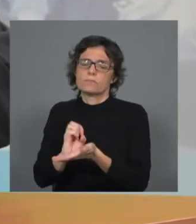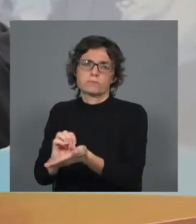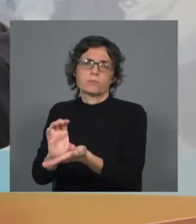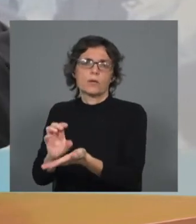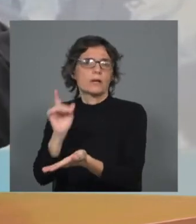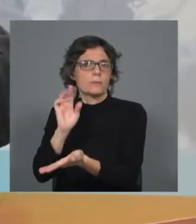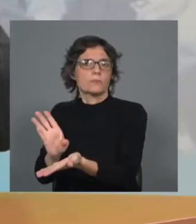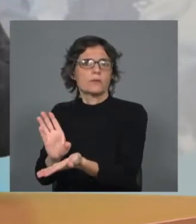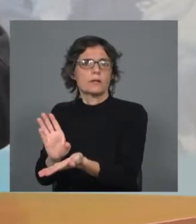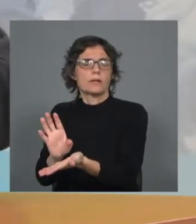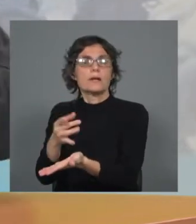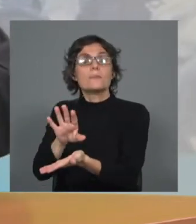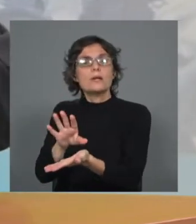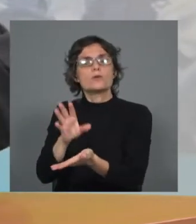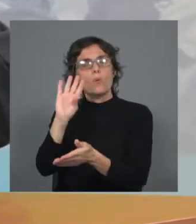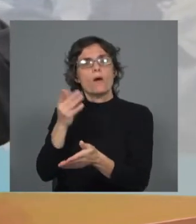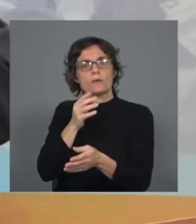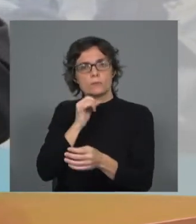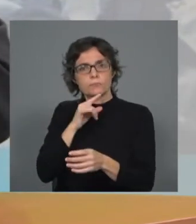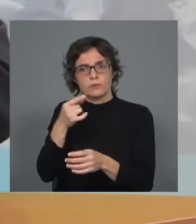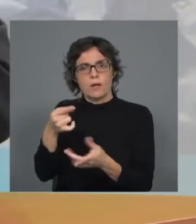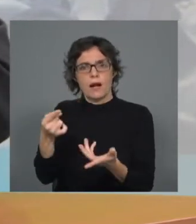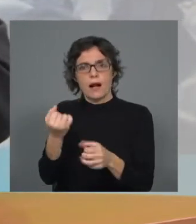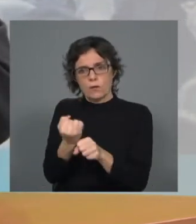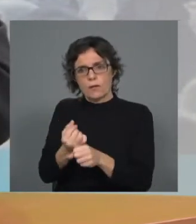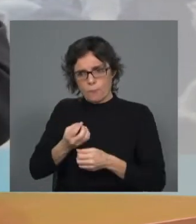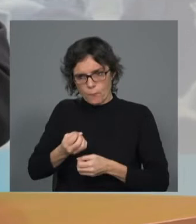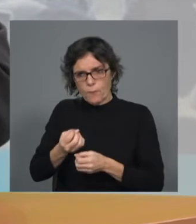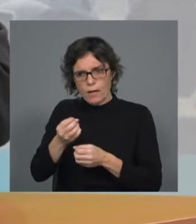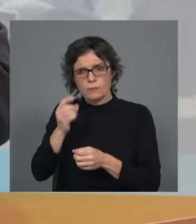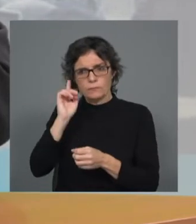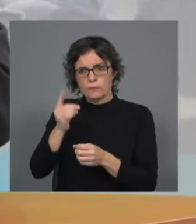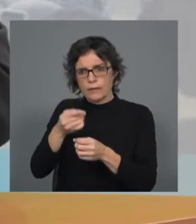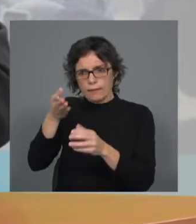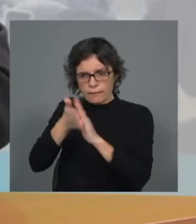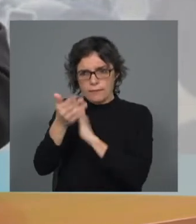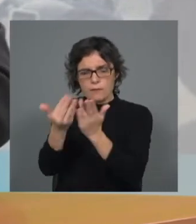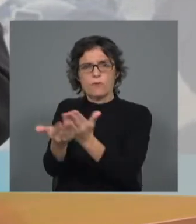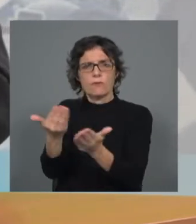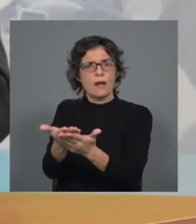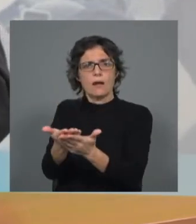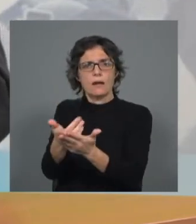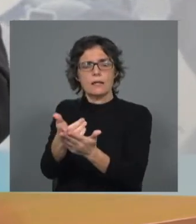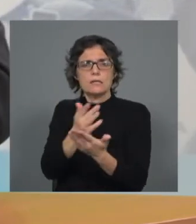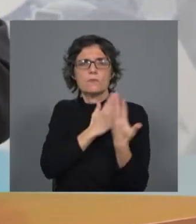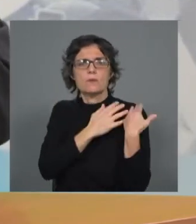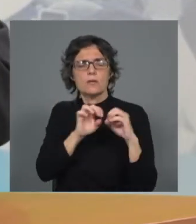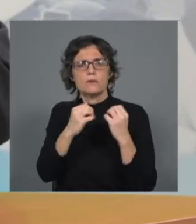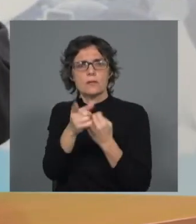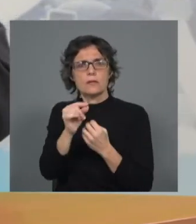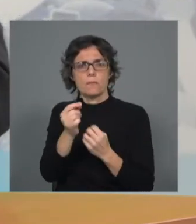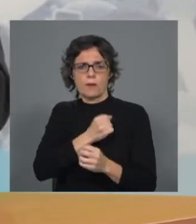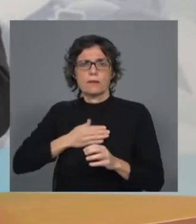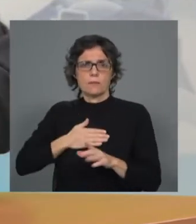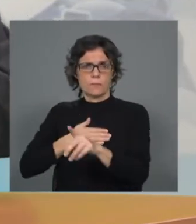esta oportunidade. E aí o Papa também salienta a importância da responsabilidade social da empresa, que